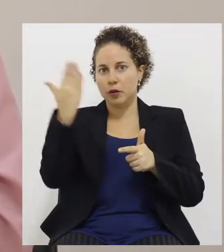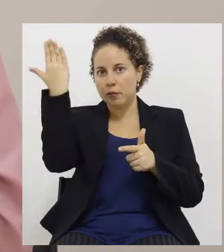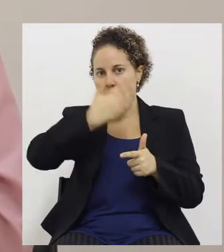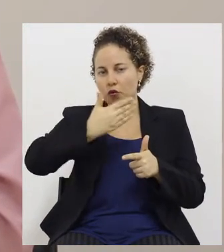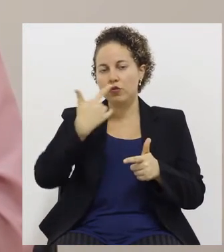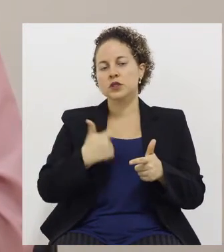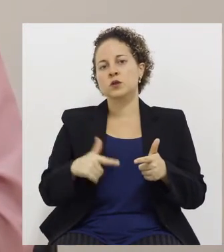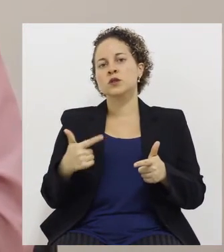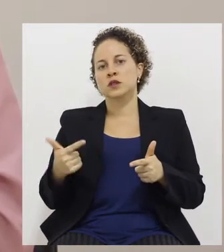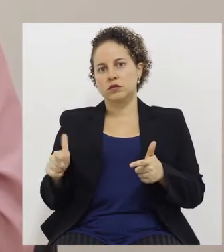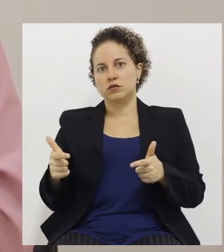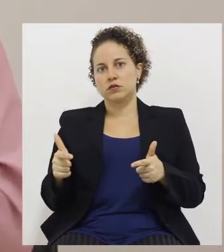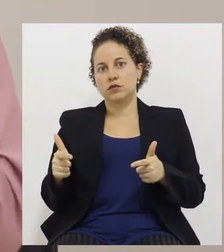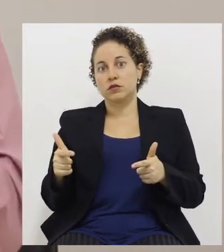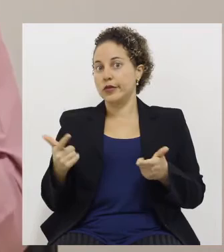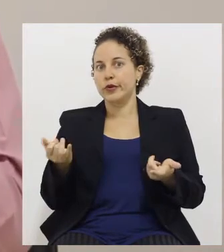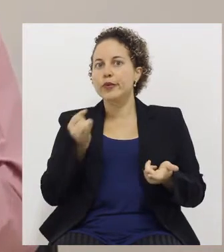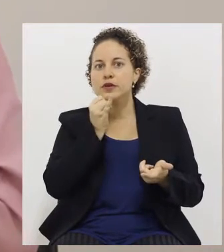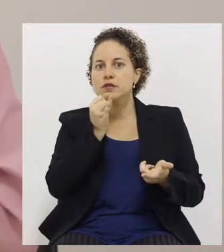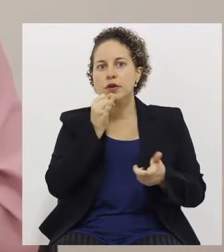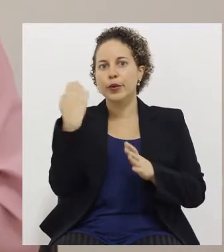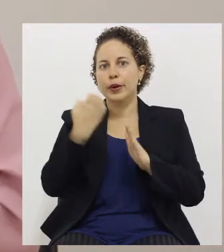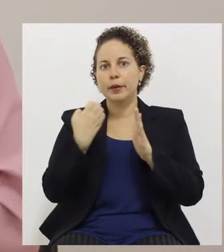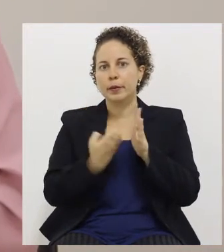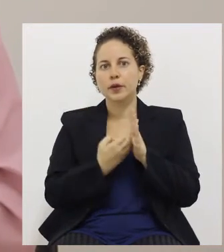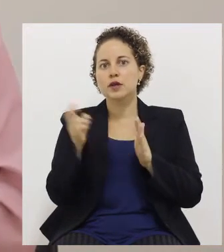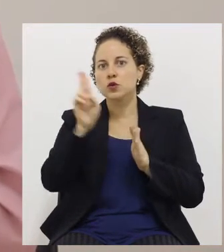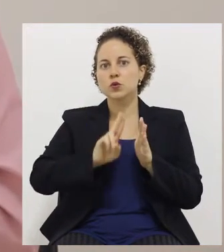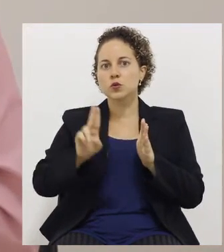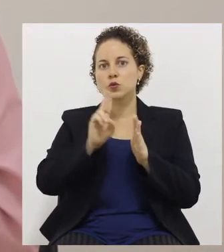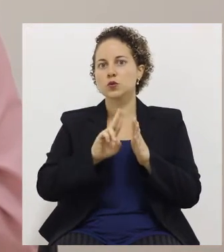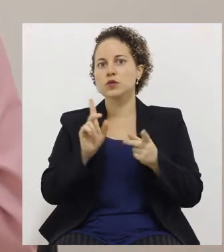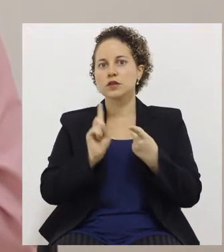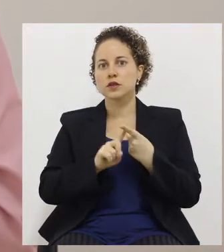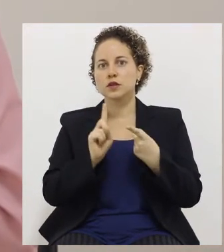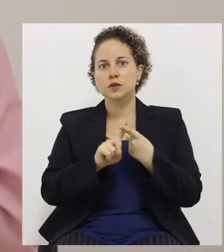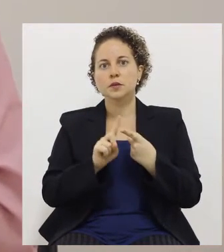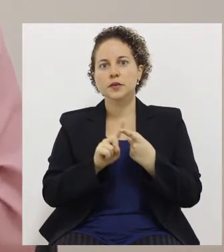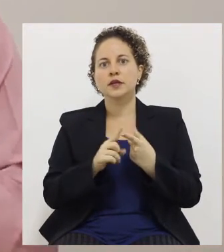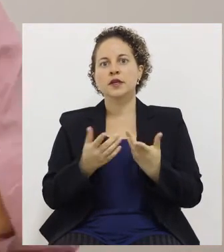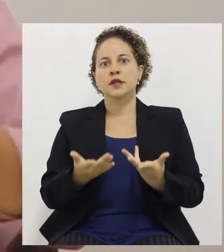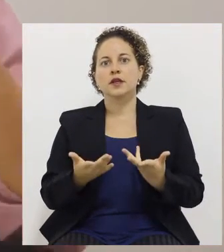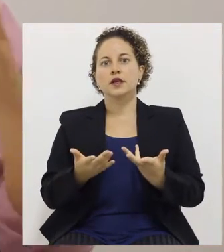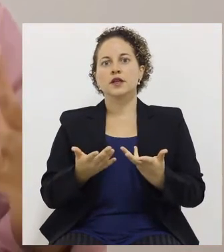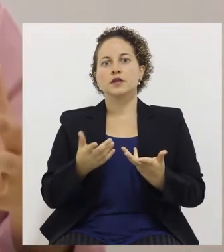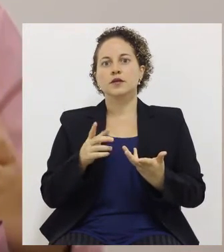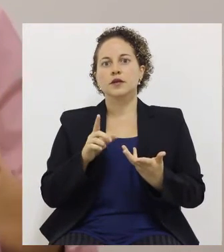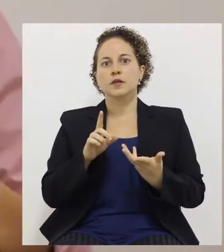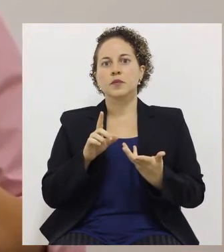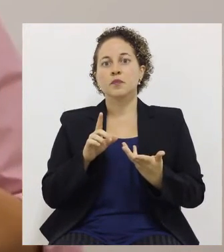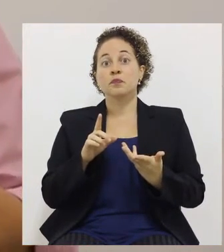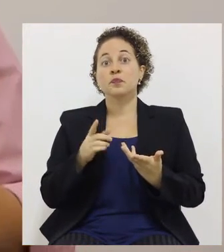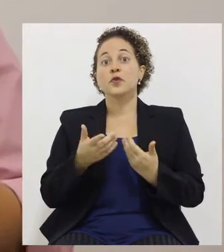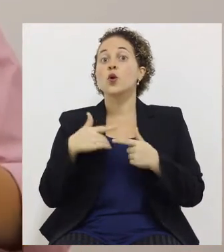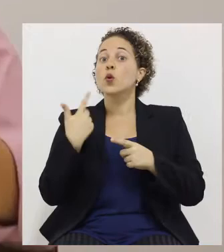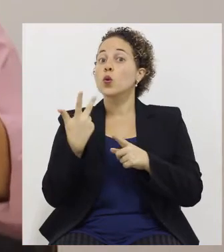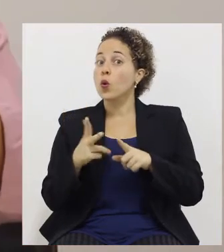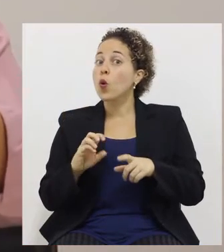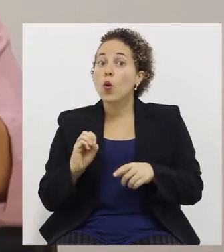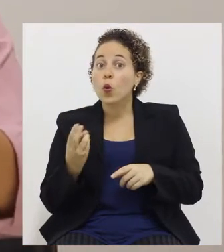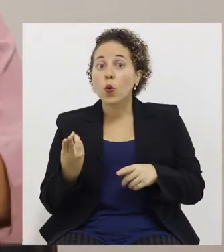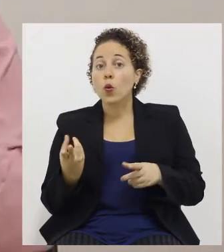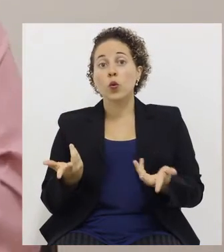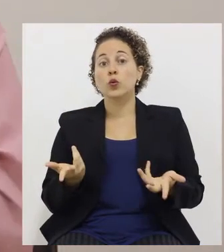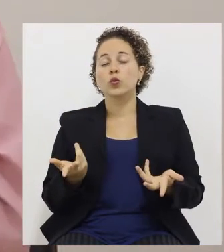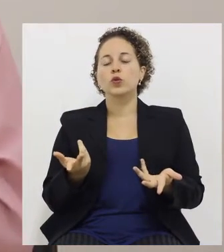tem provas contra isso. Algumas empresas utilizam isso é muito perigoso, prejudicial para a saúde emocional das pessoas.